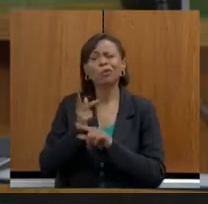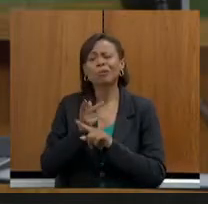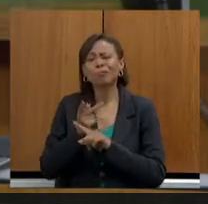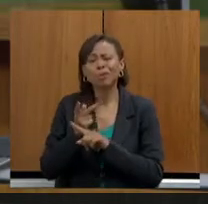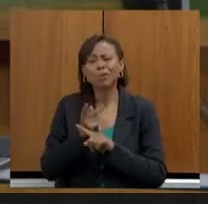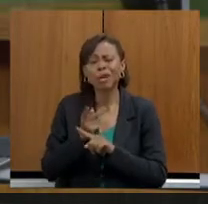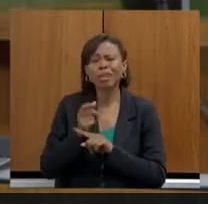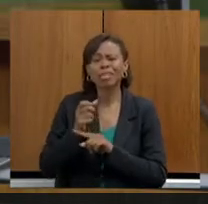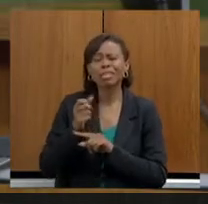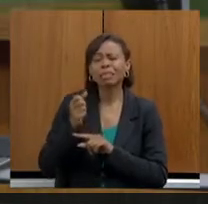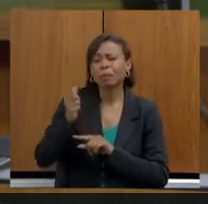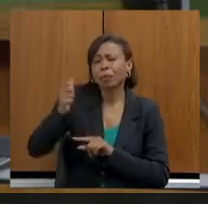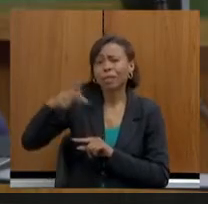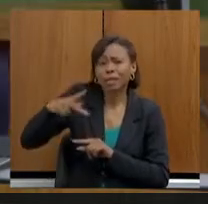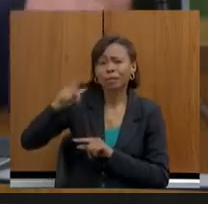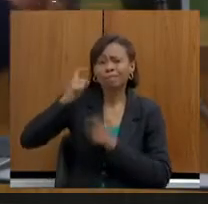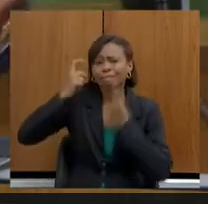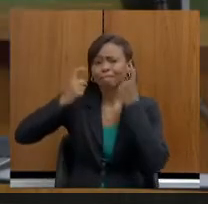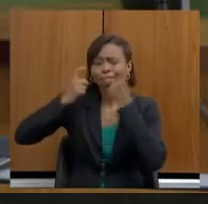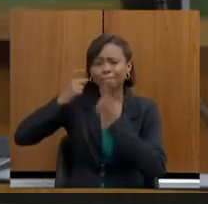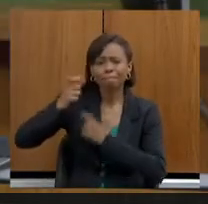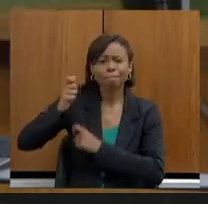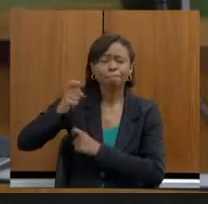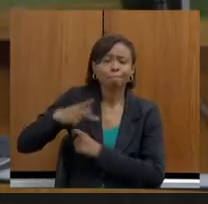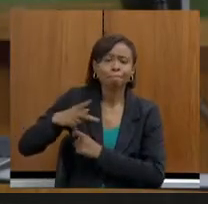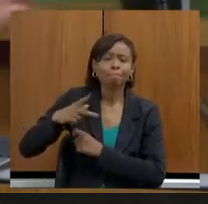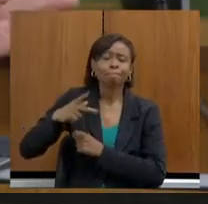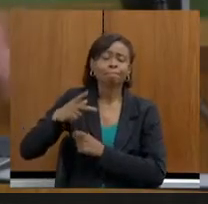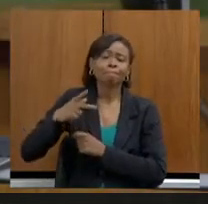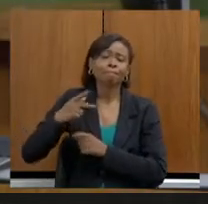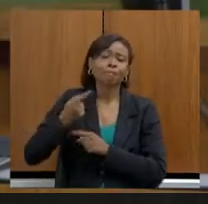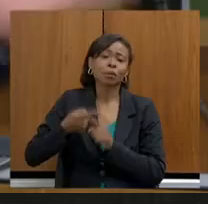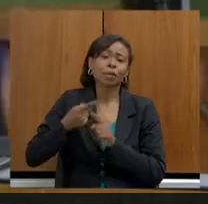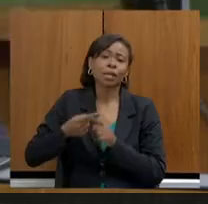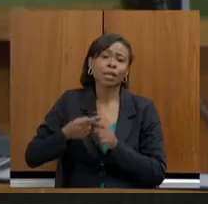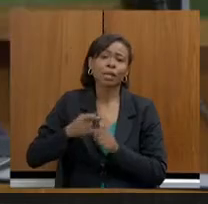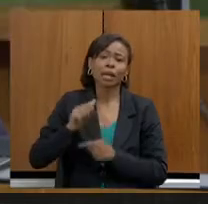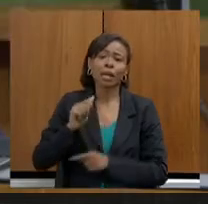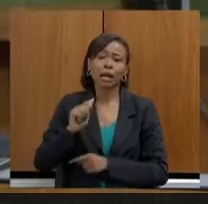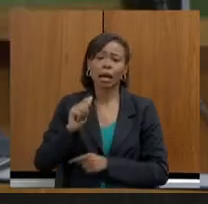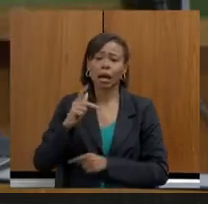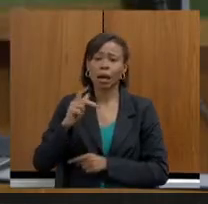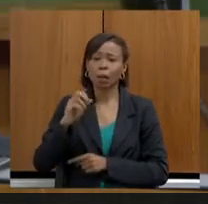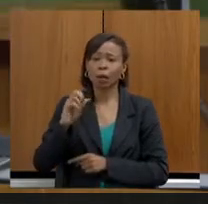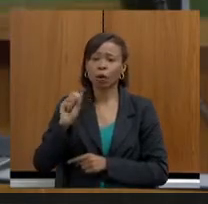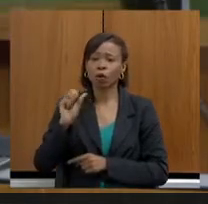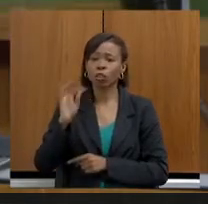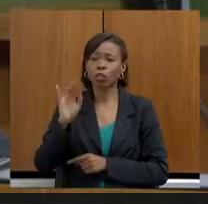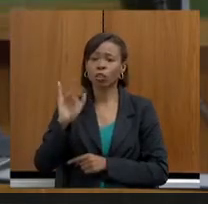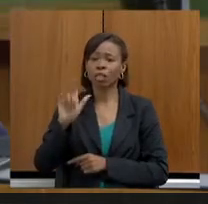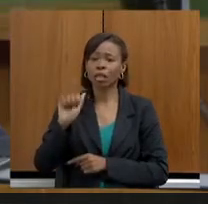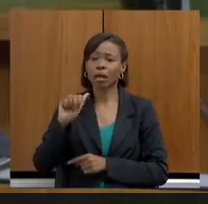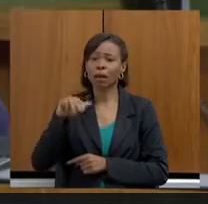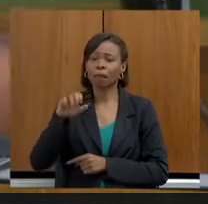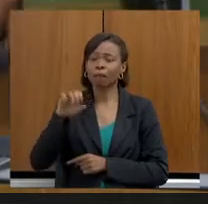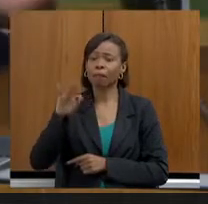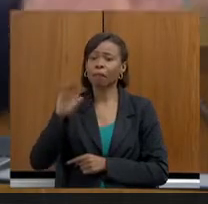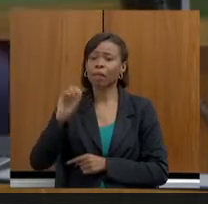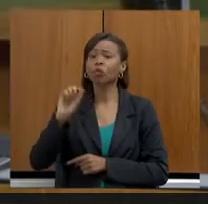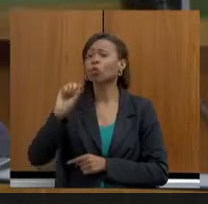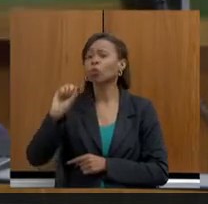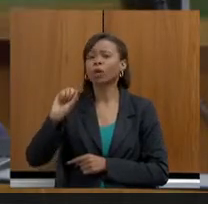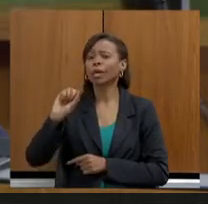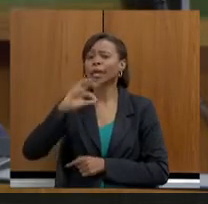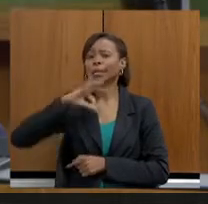preocupado com essa questão da aposentadoria deles vai ser da questão do pontilhamento que vai ser a redução do salário deles que é